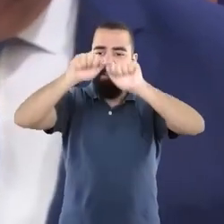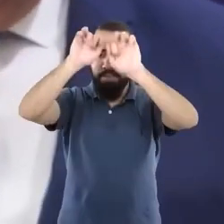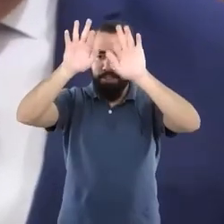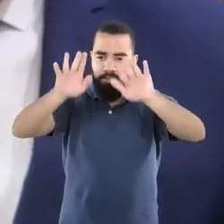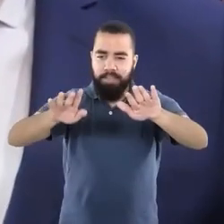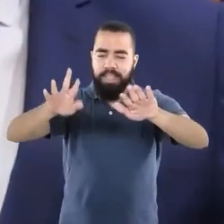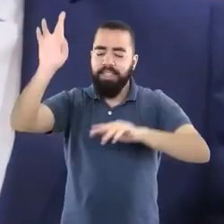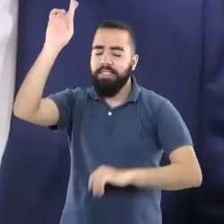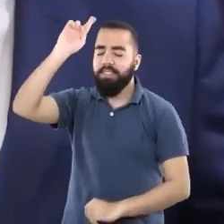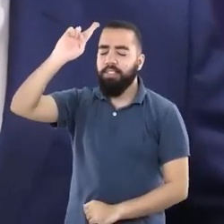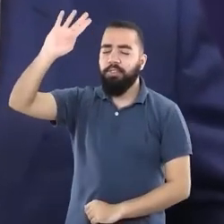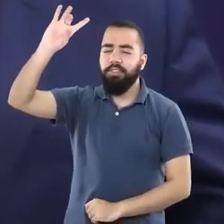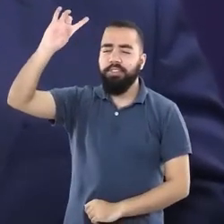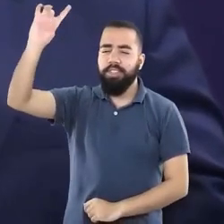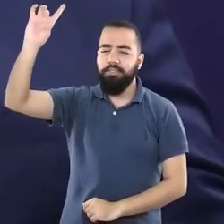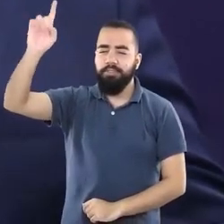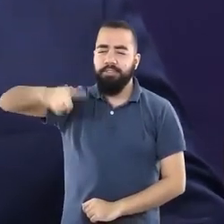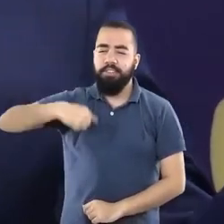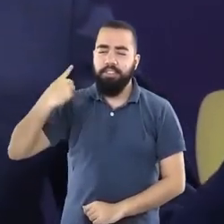Senhor Deus, nós te adoramos,